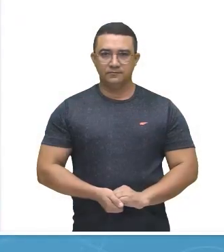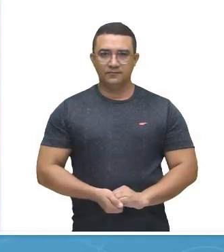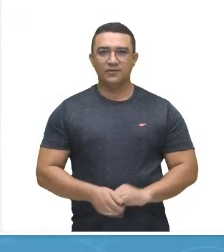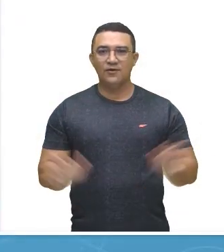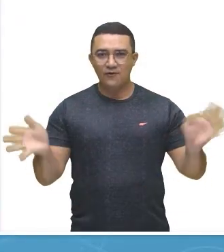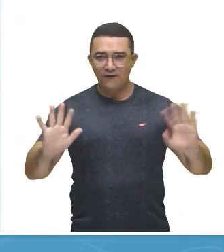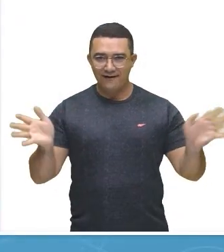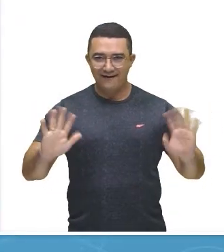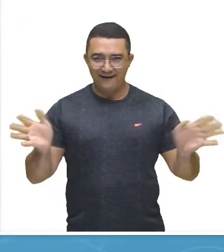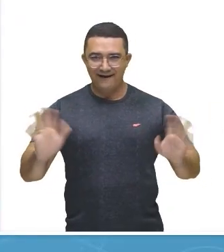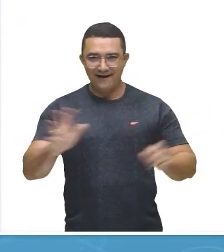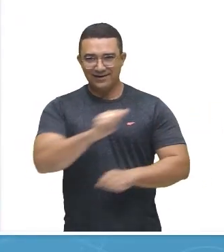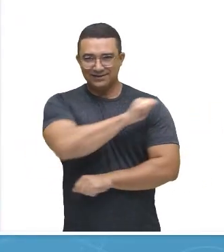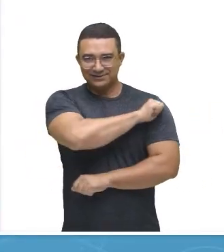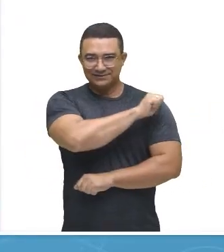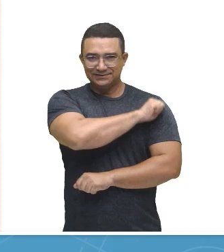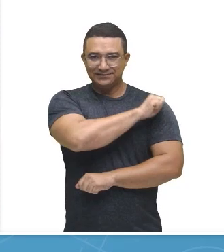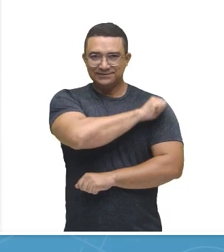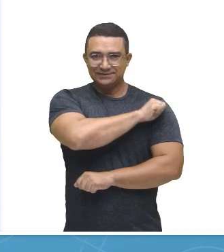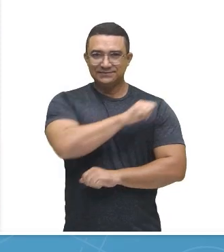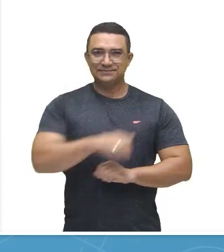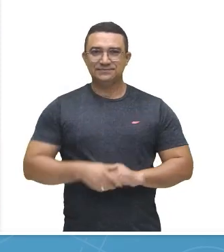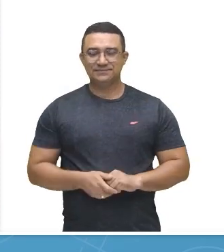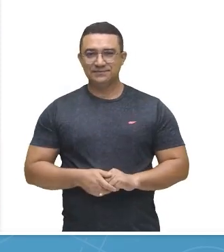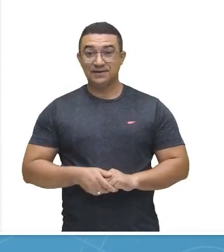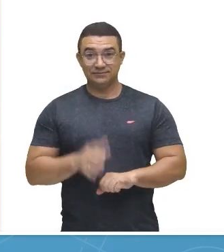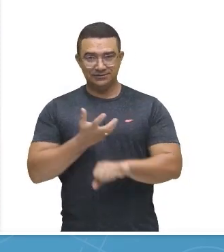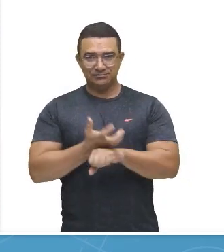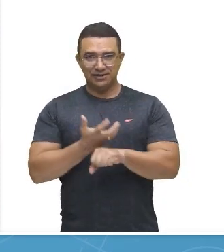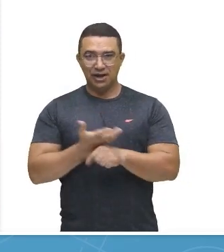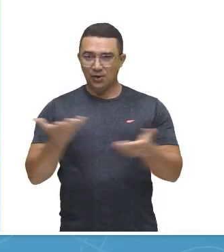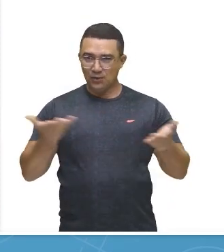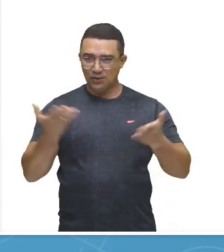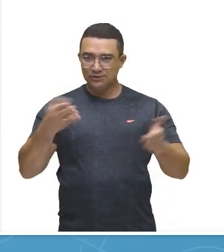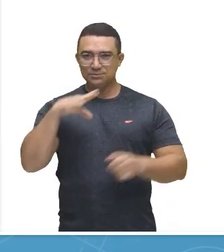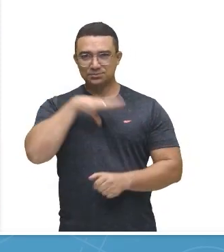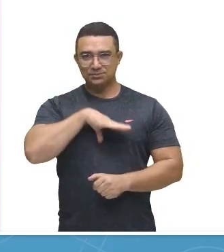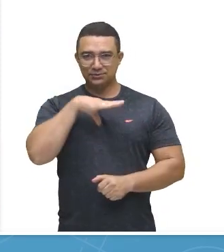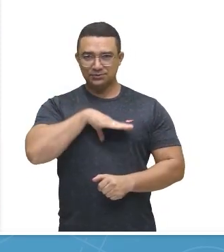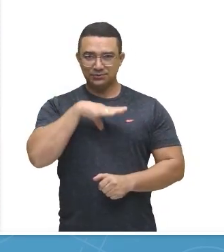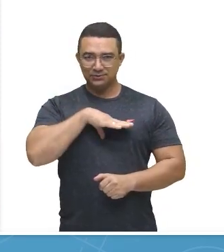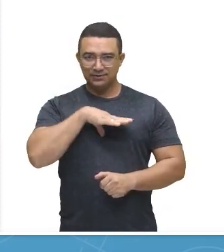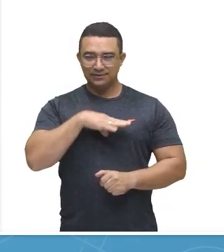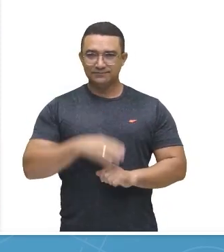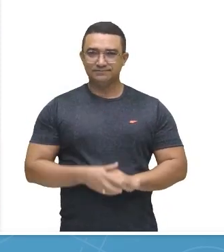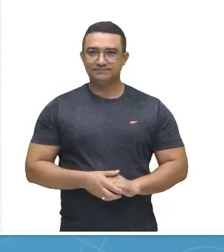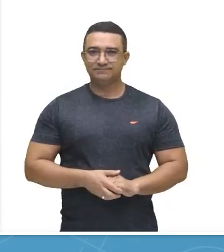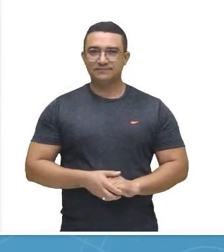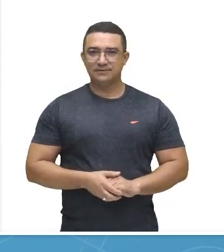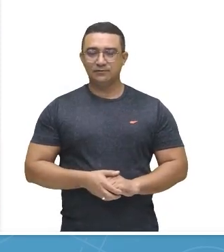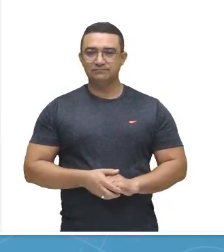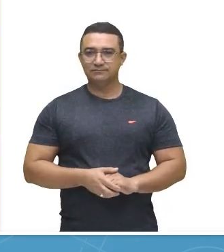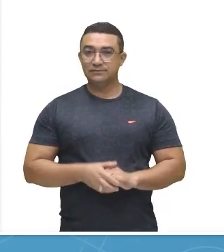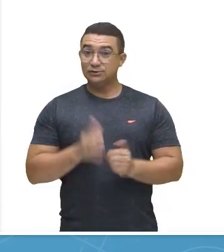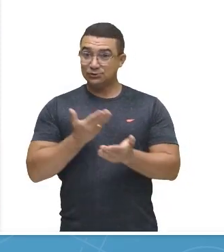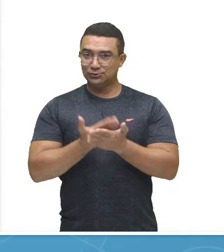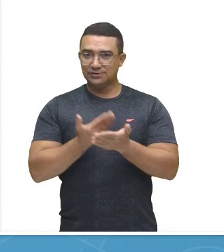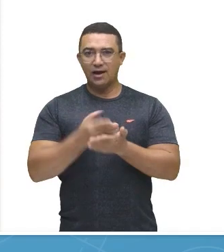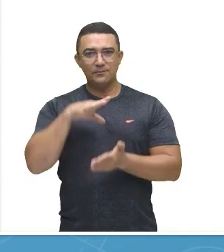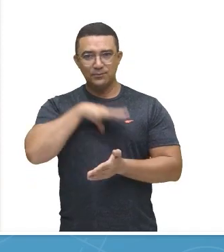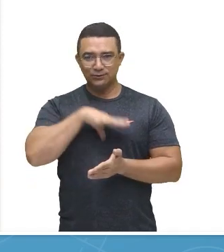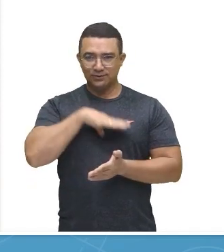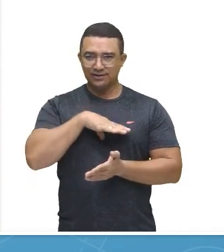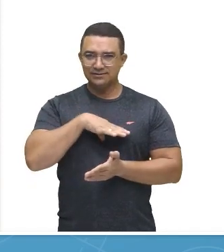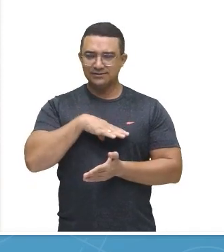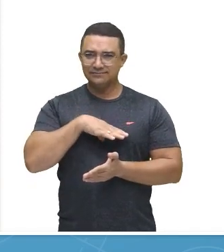Olá, saudações! Língua portuguesa e estudar a língua portuguesa, é